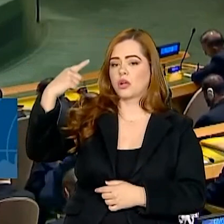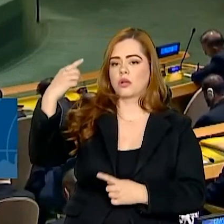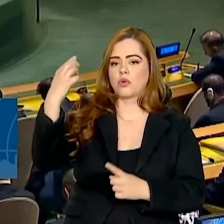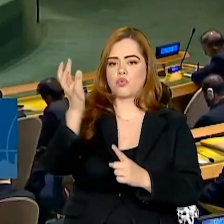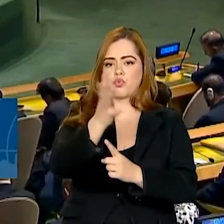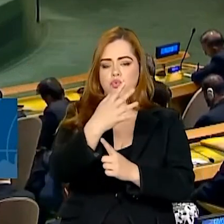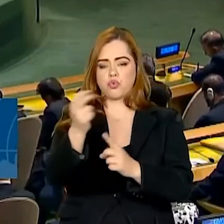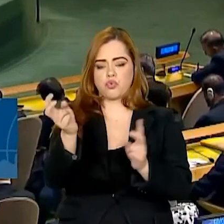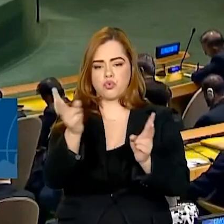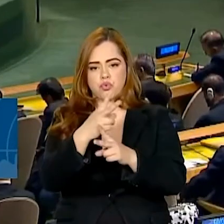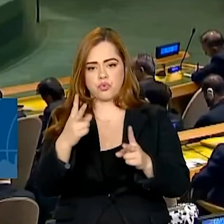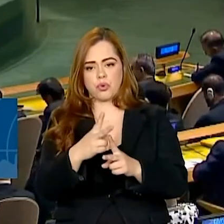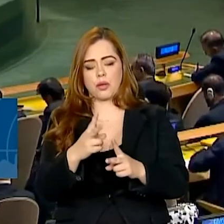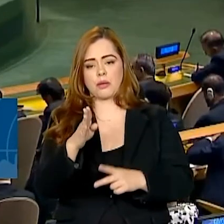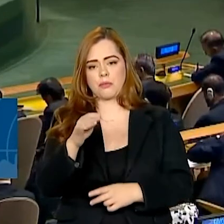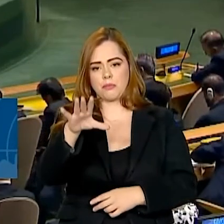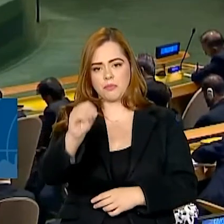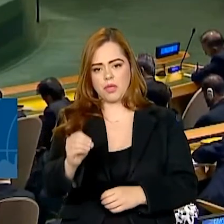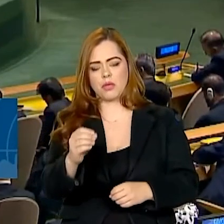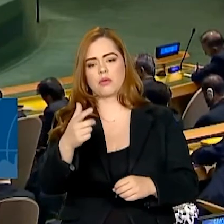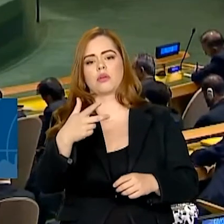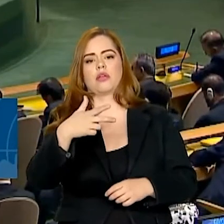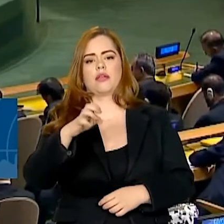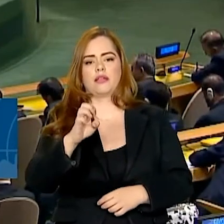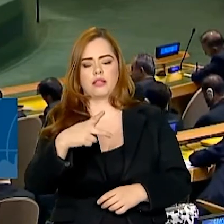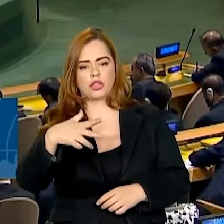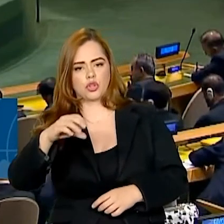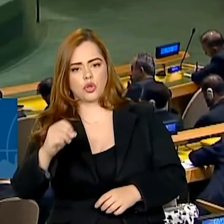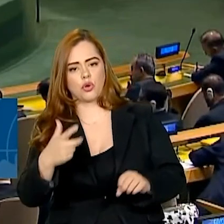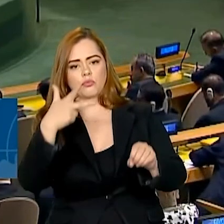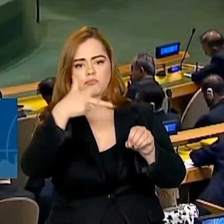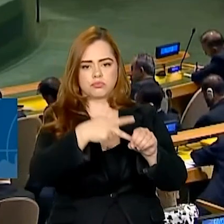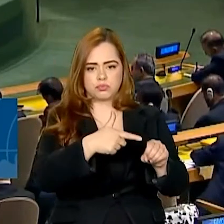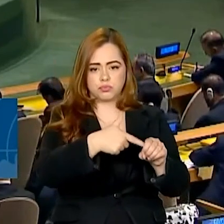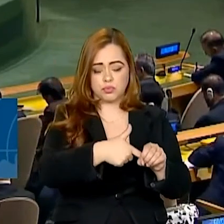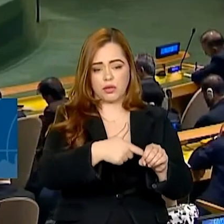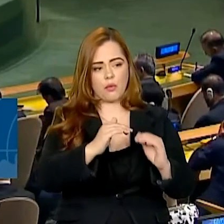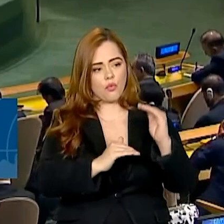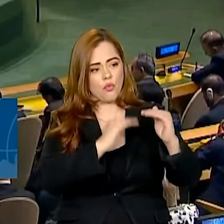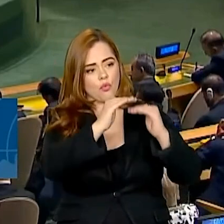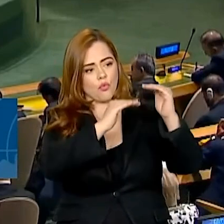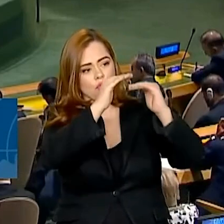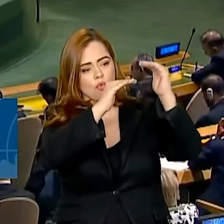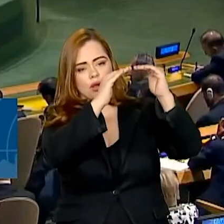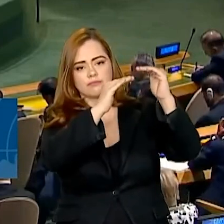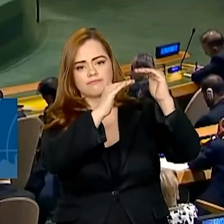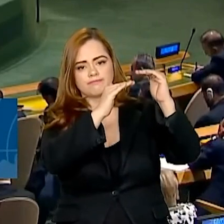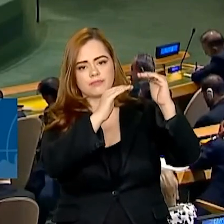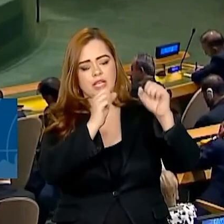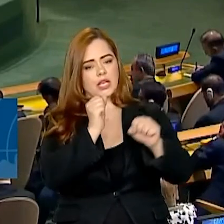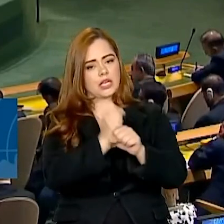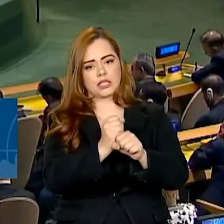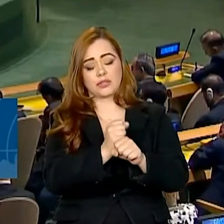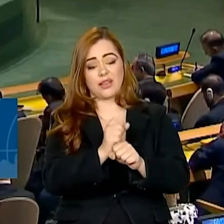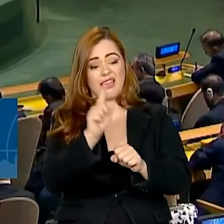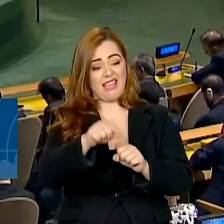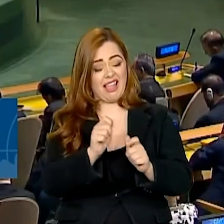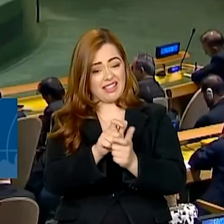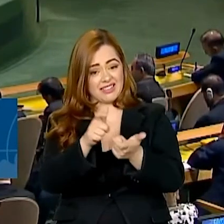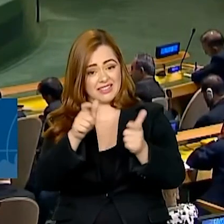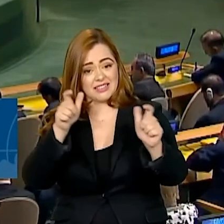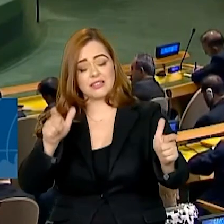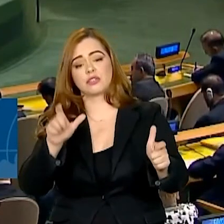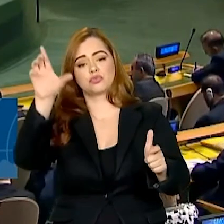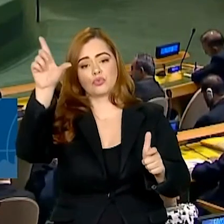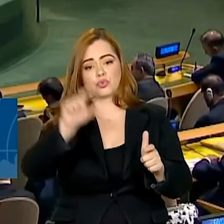eólica, biomassa, etanol, biodiesel cresce a cada ano. É enorme o potencial de redução